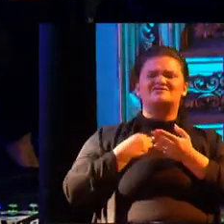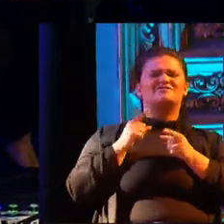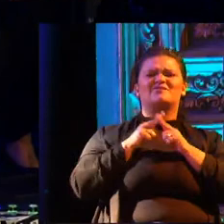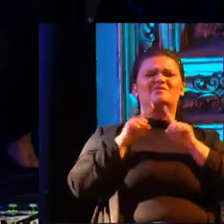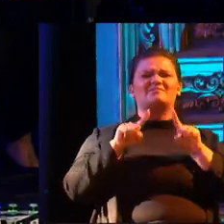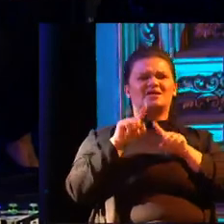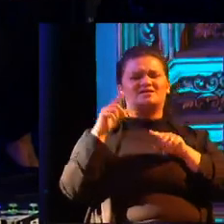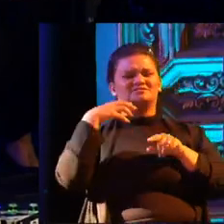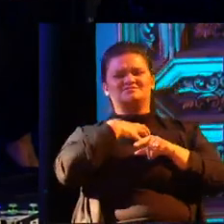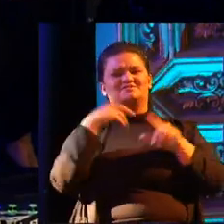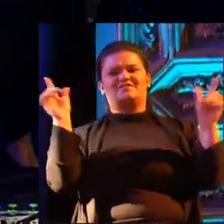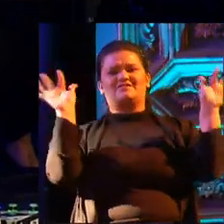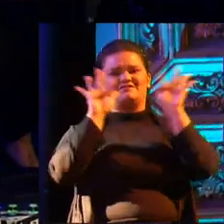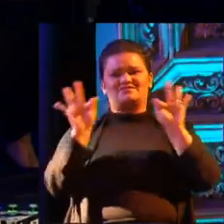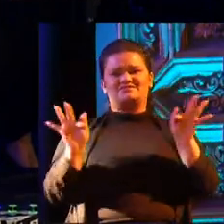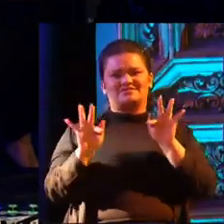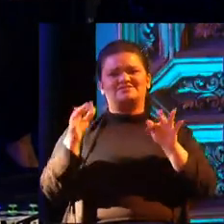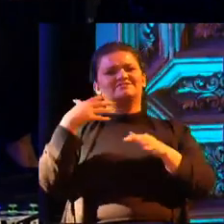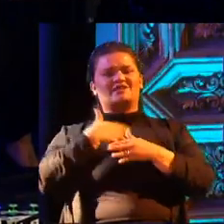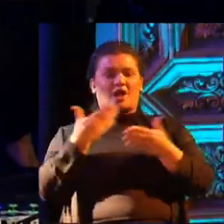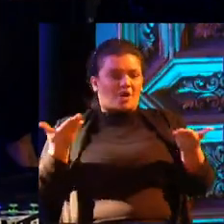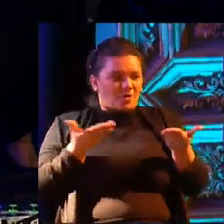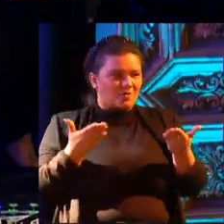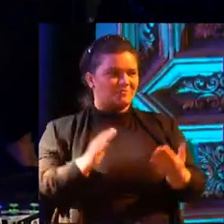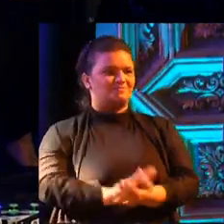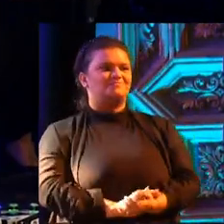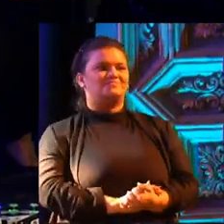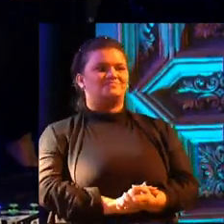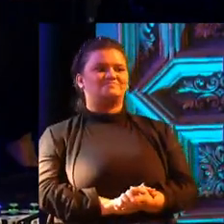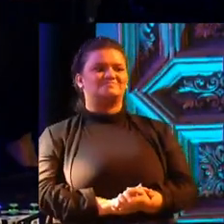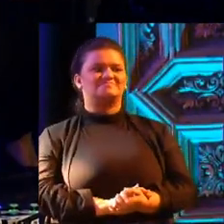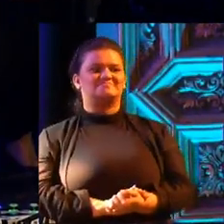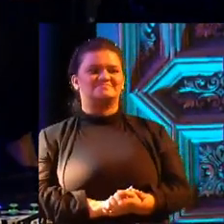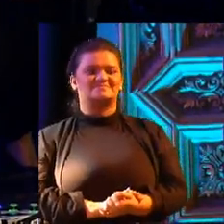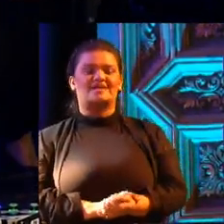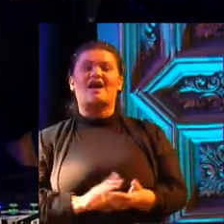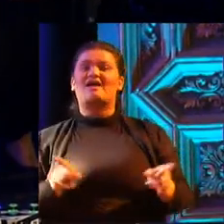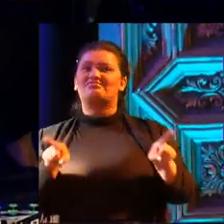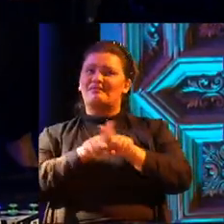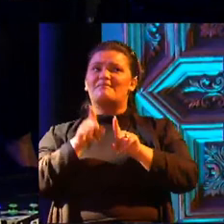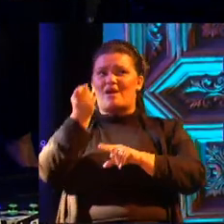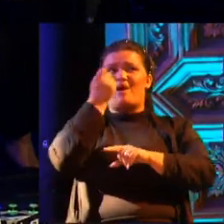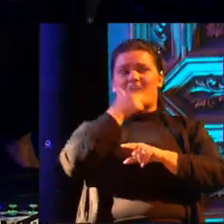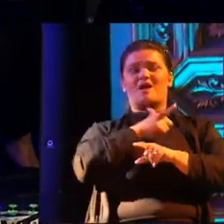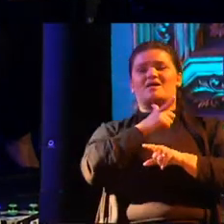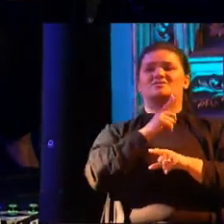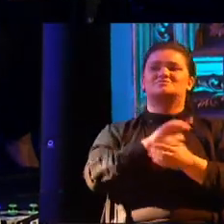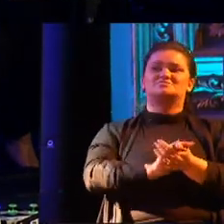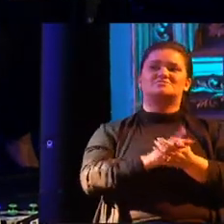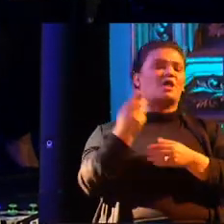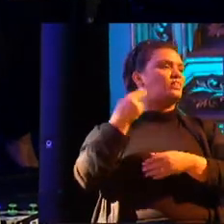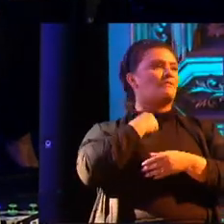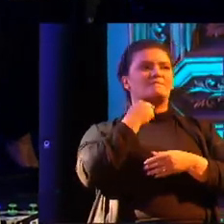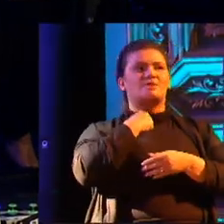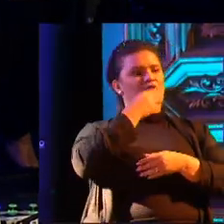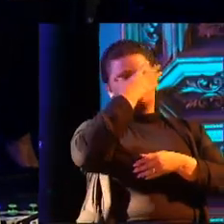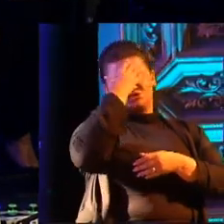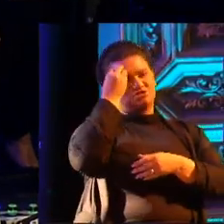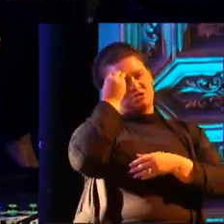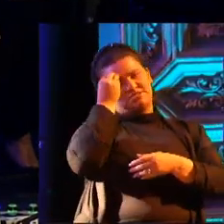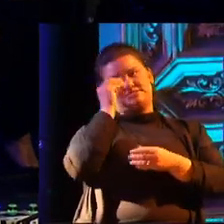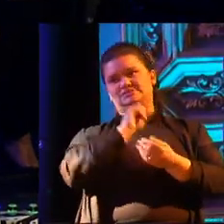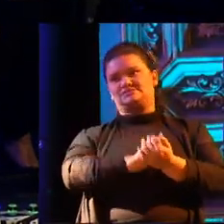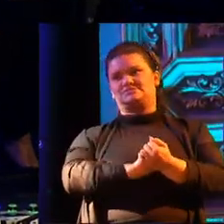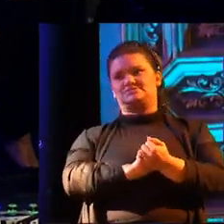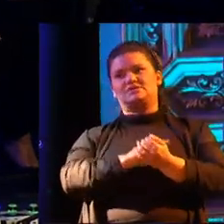ia estar feliz como eu estou agora nesse momento. E também acho assim, que a gente não deve esquecer, viu, galera, que